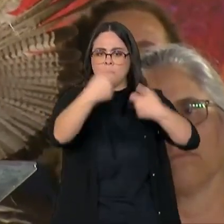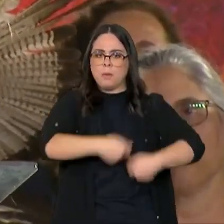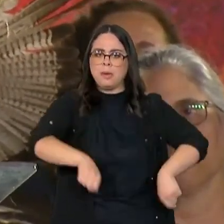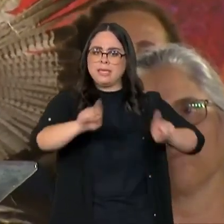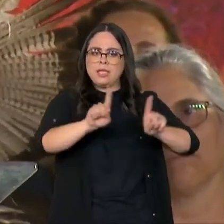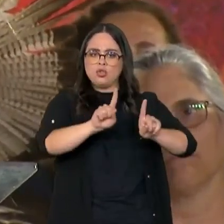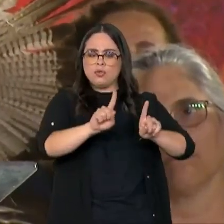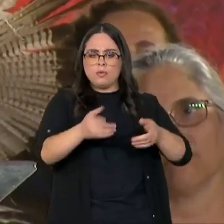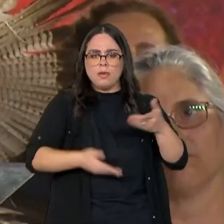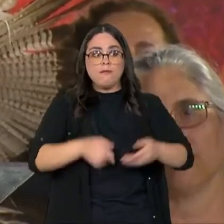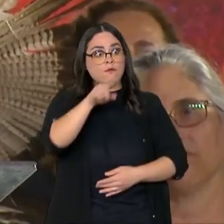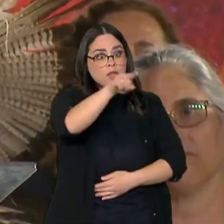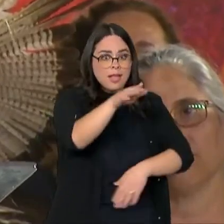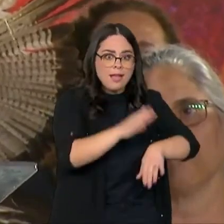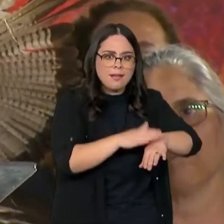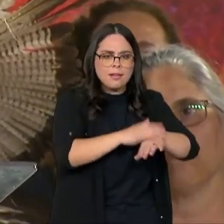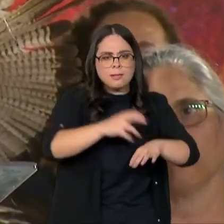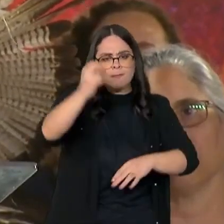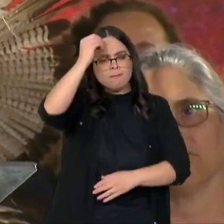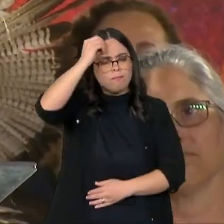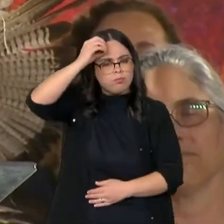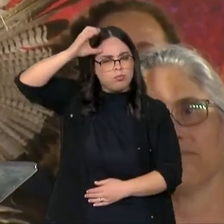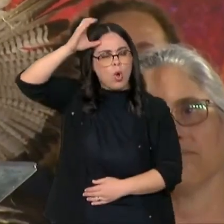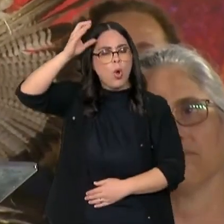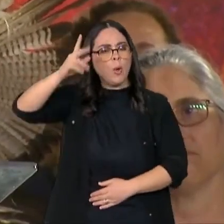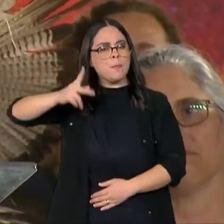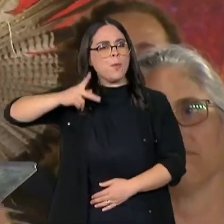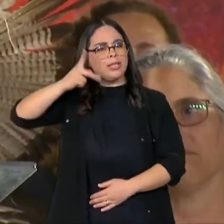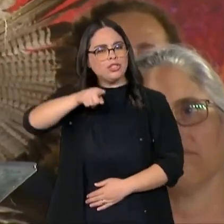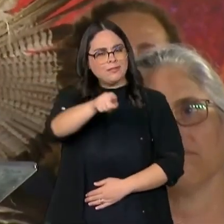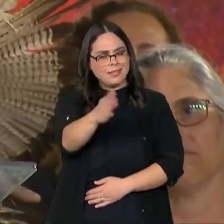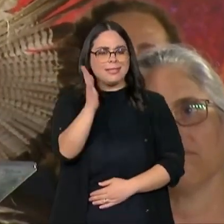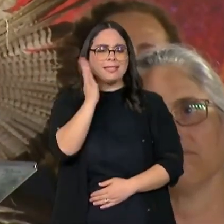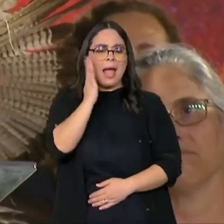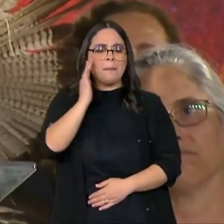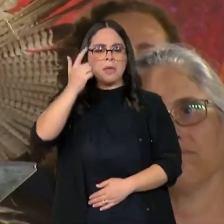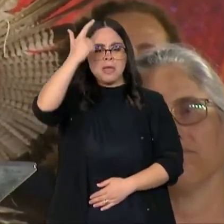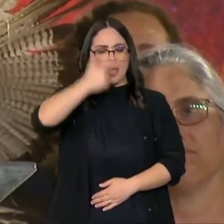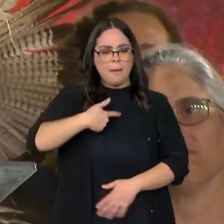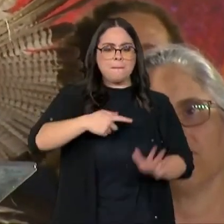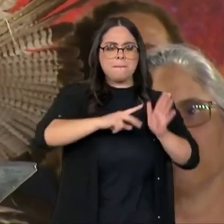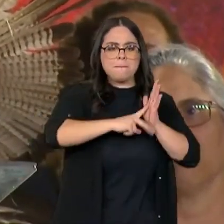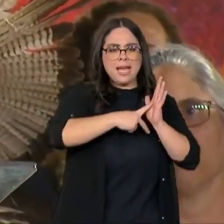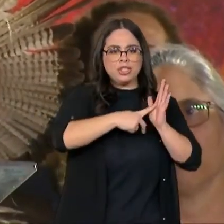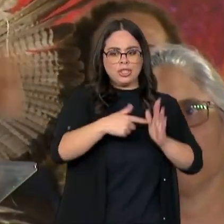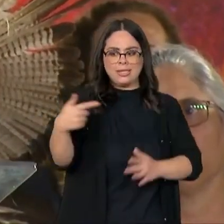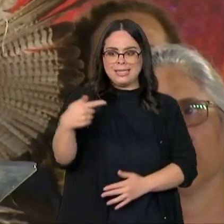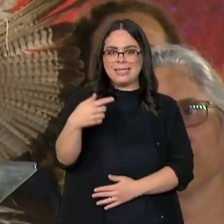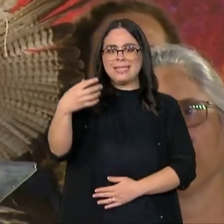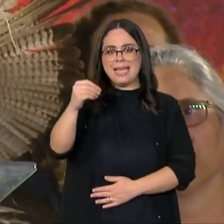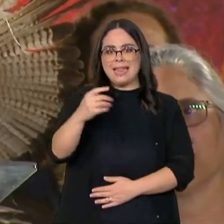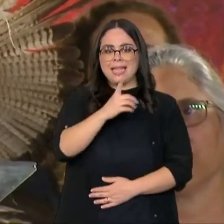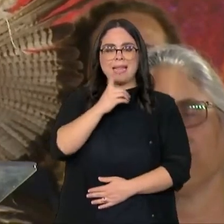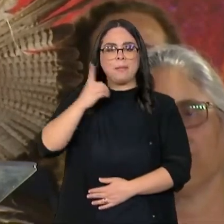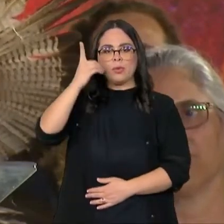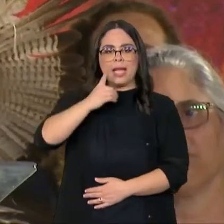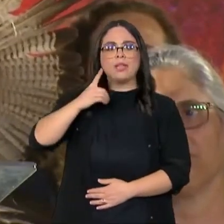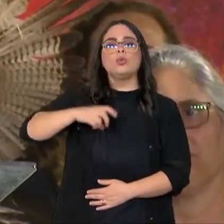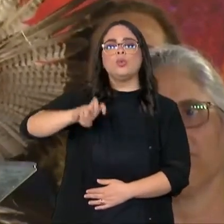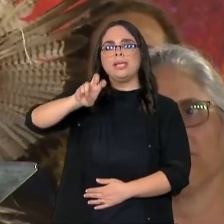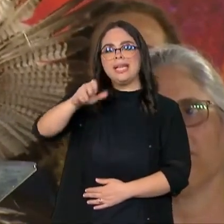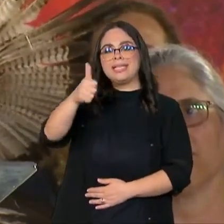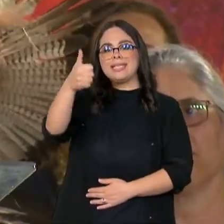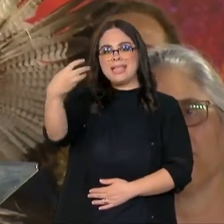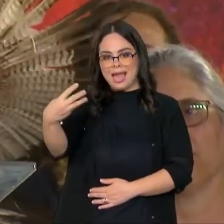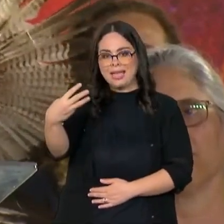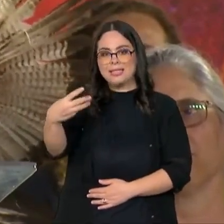O que você tem é inteligência política para saber que eu tenho um partido com 70 deputados e 513,